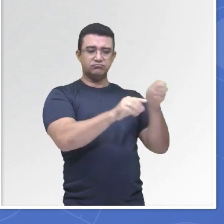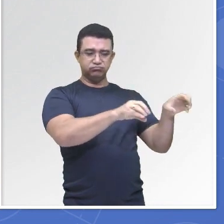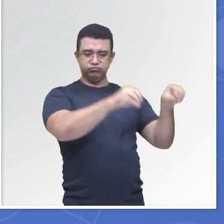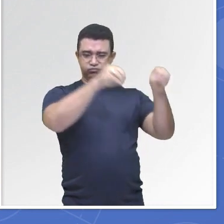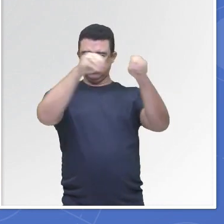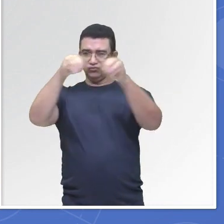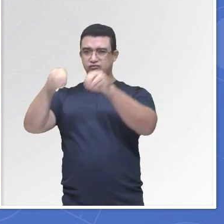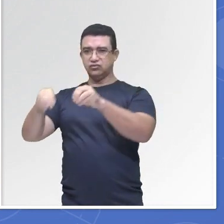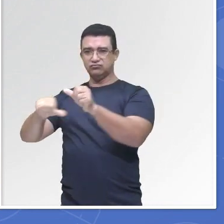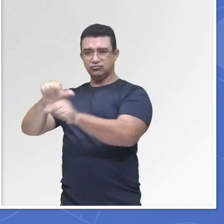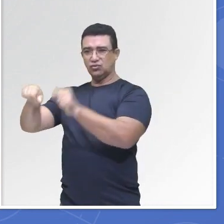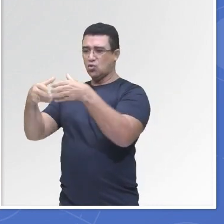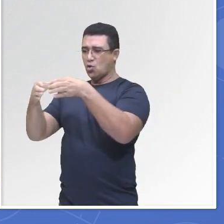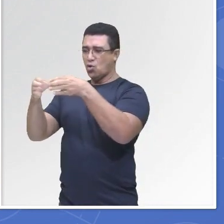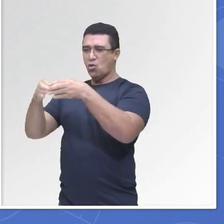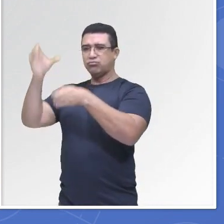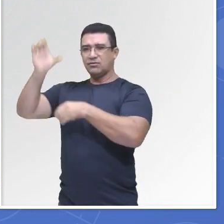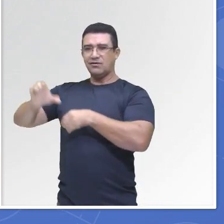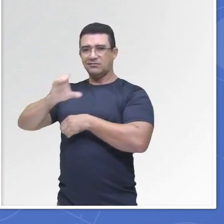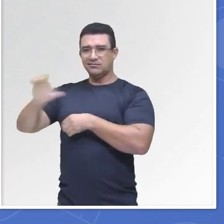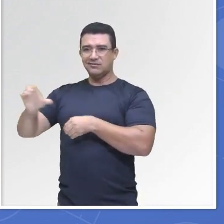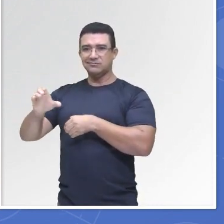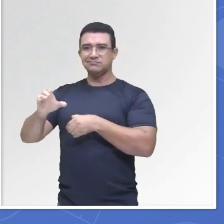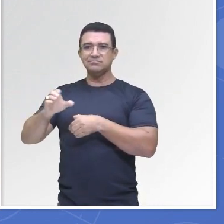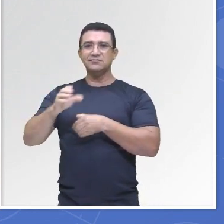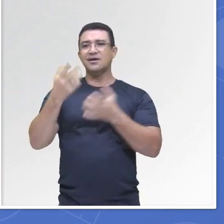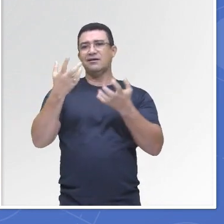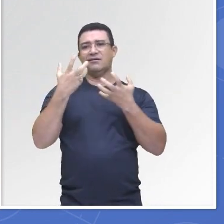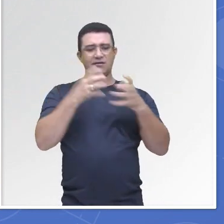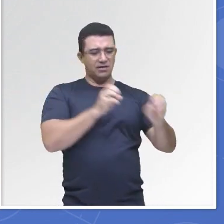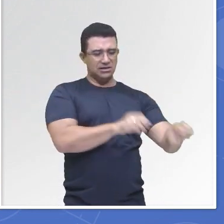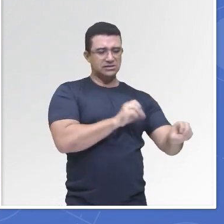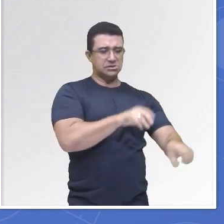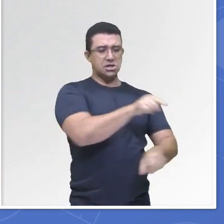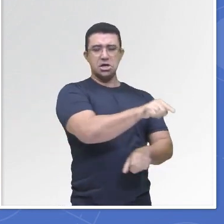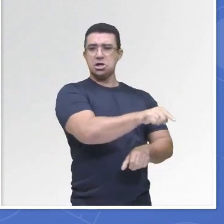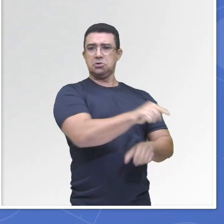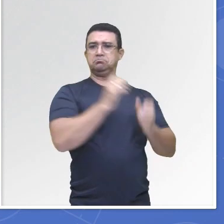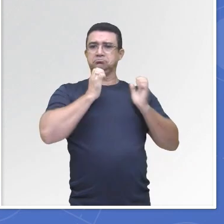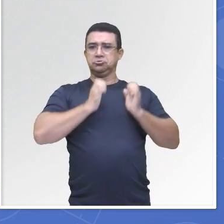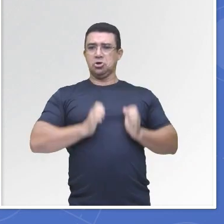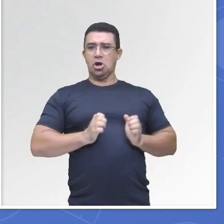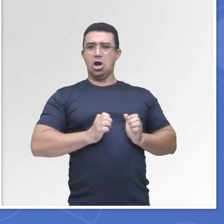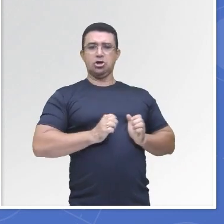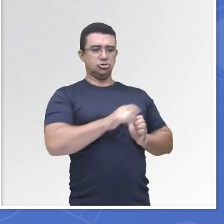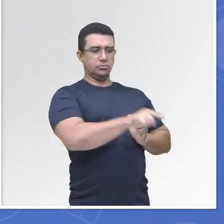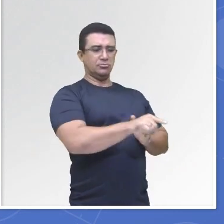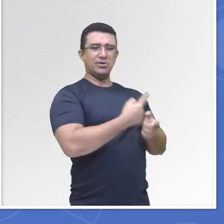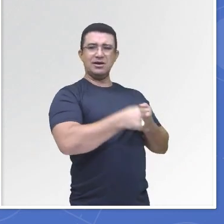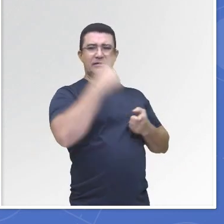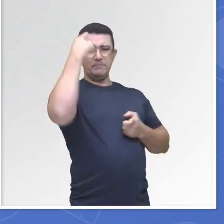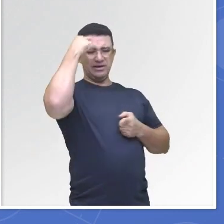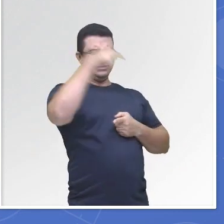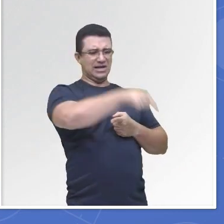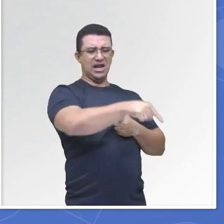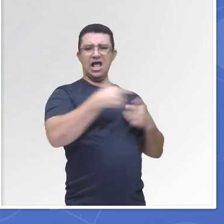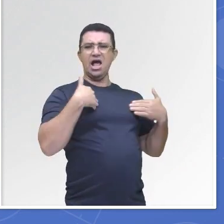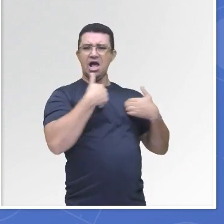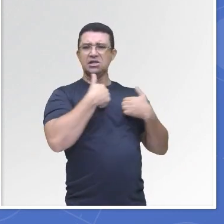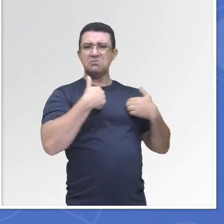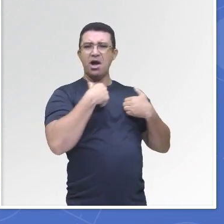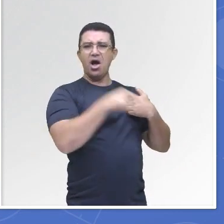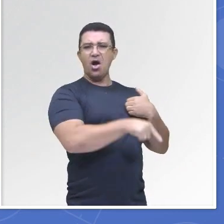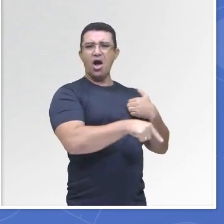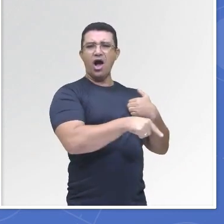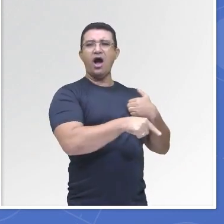essa missão de civilizar, porque eles achavam que os indígenas eram não civilizados. É claro que hoje em dia, depois